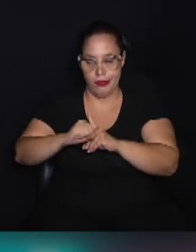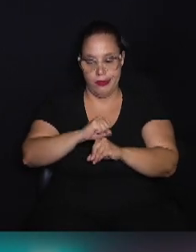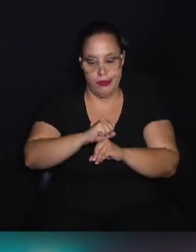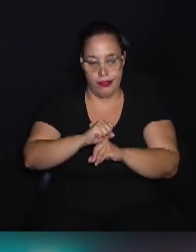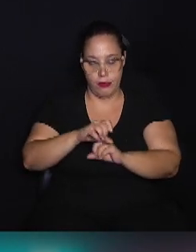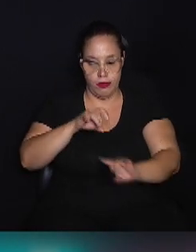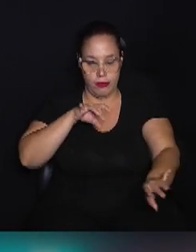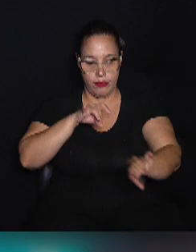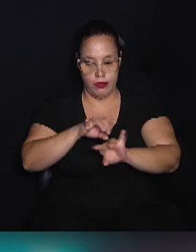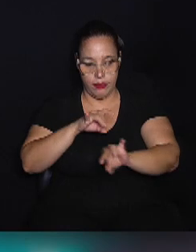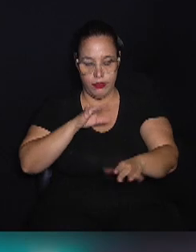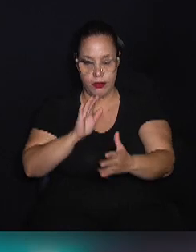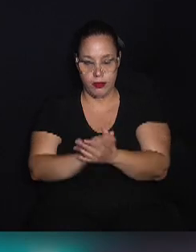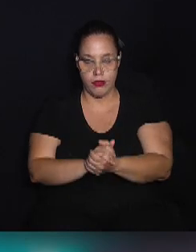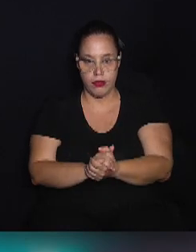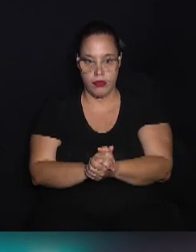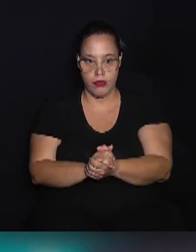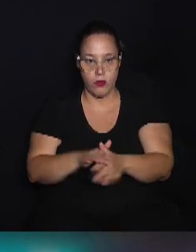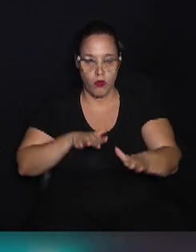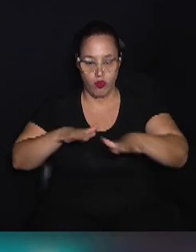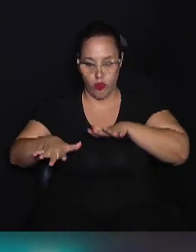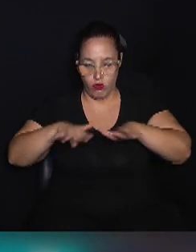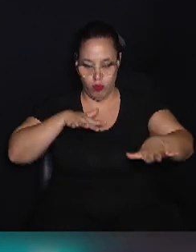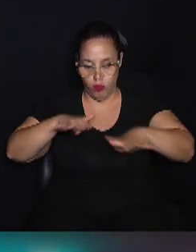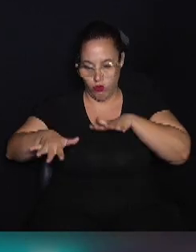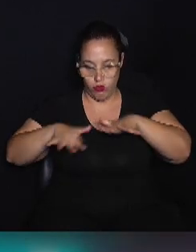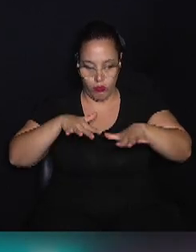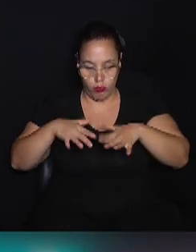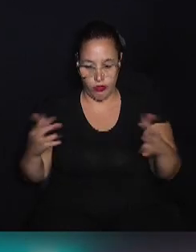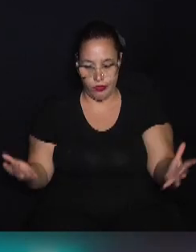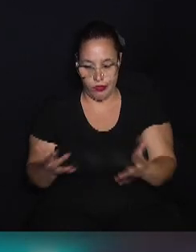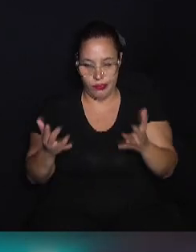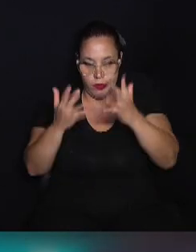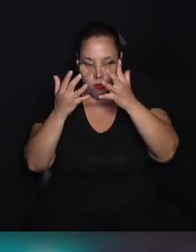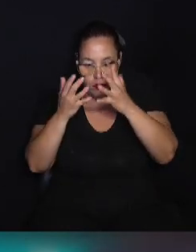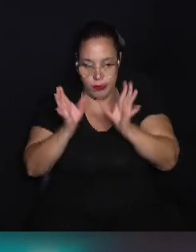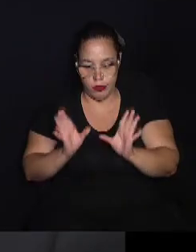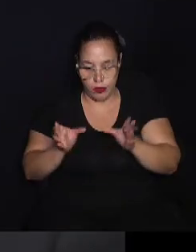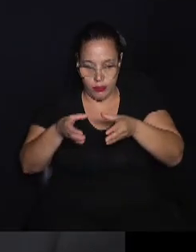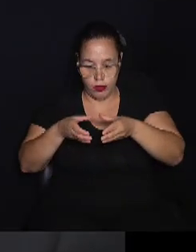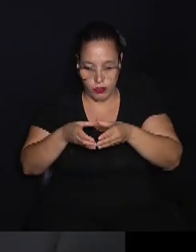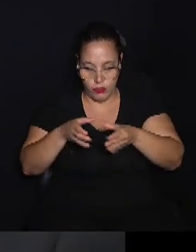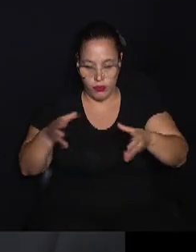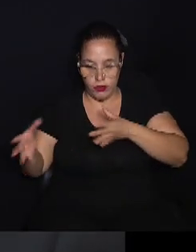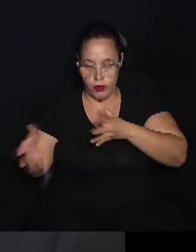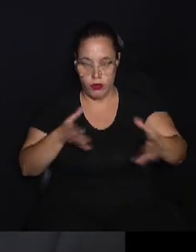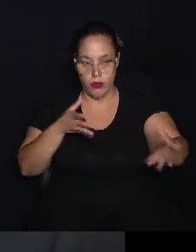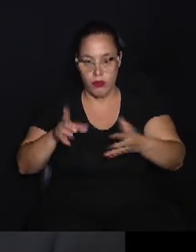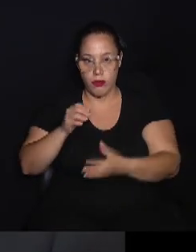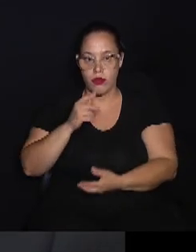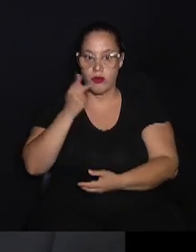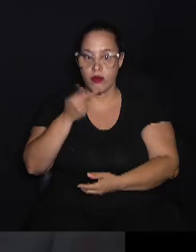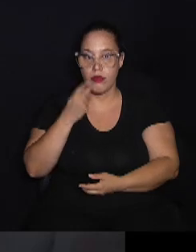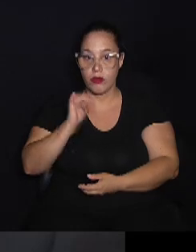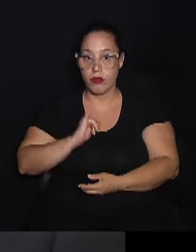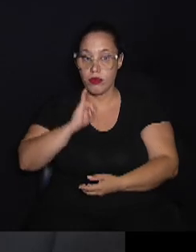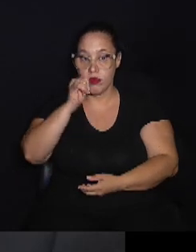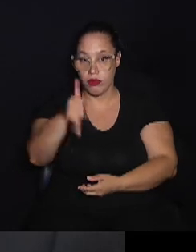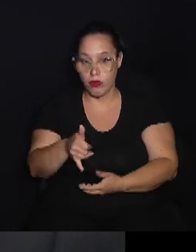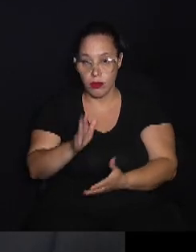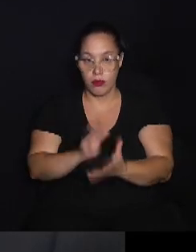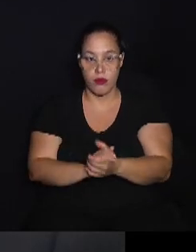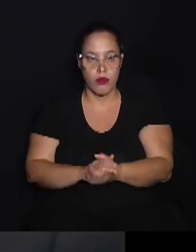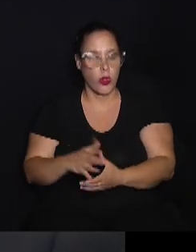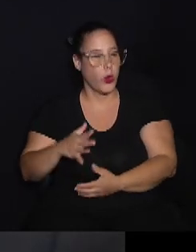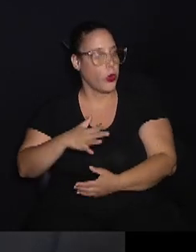digitais através de mobilizações e incentiva a comunidade de ação quero dizer que eh com